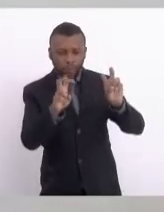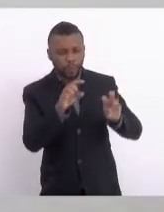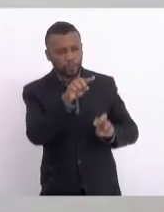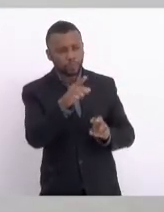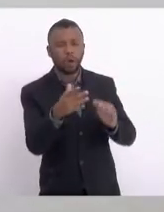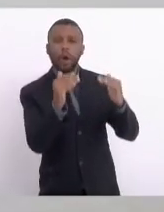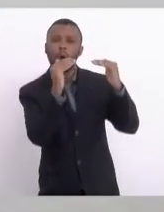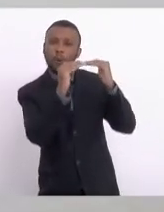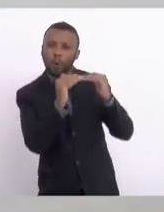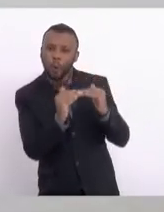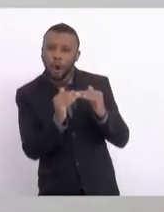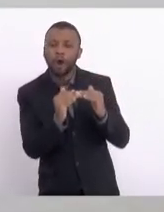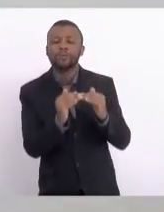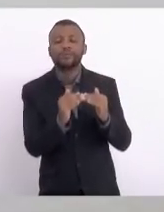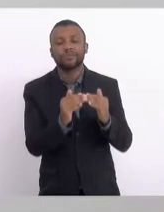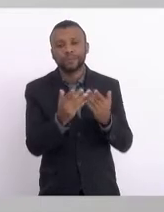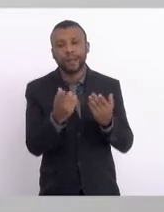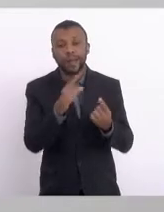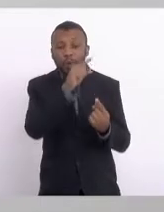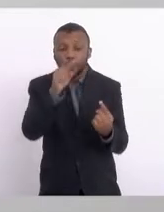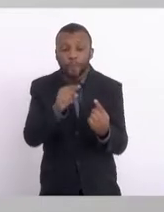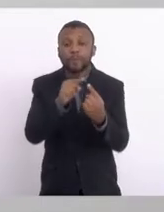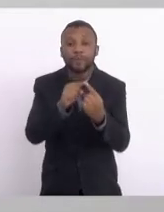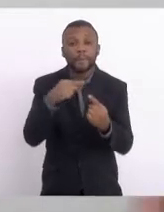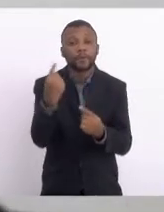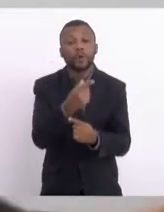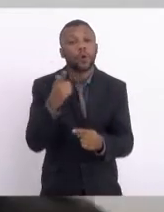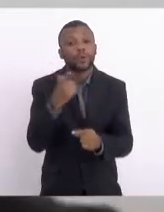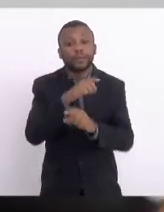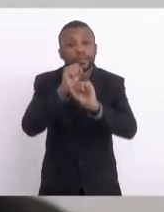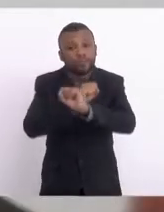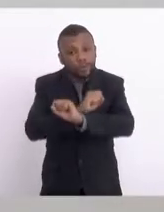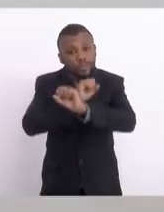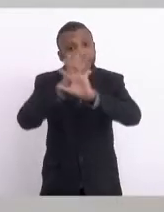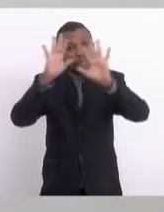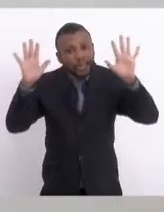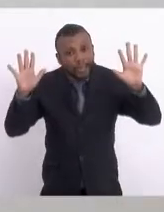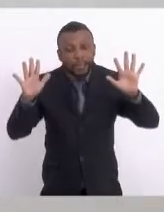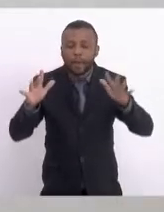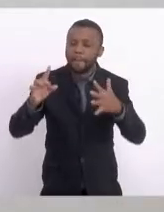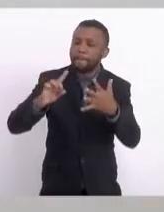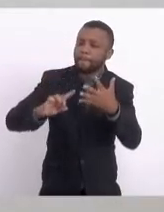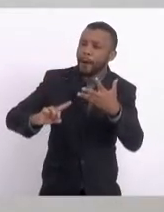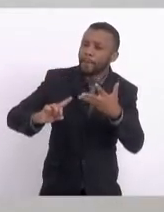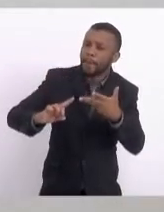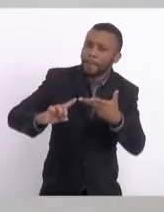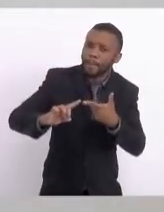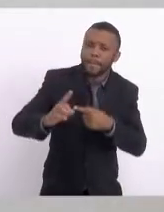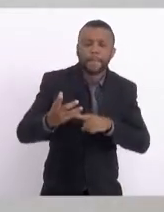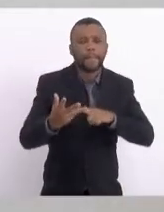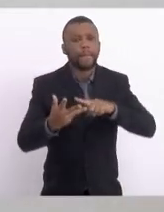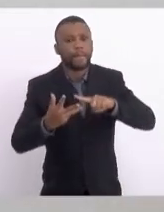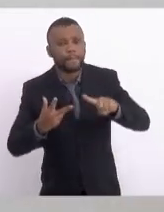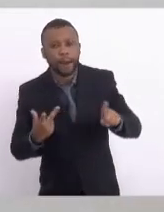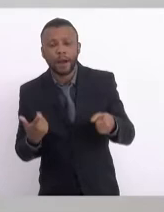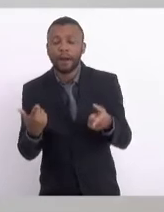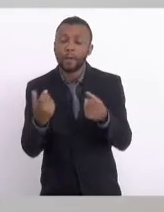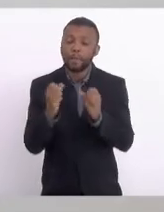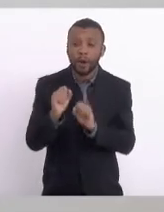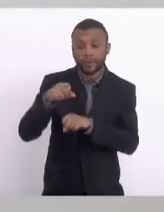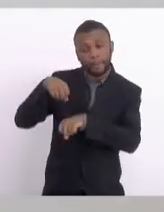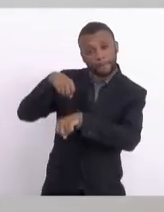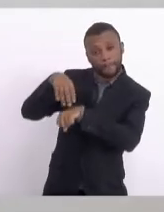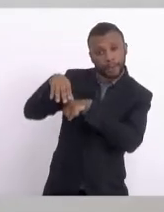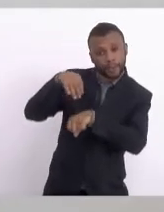né, até para aclarar e passar a ser do conhecimento dos